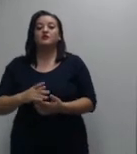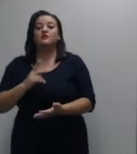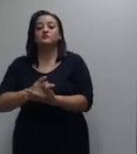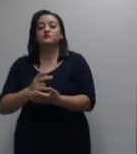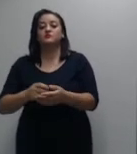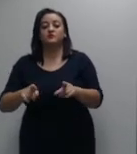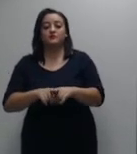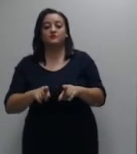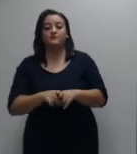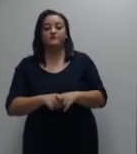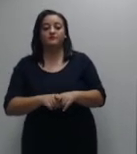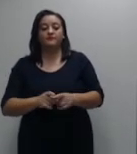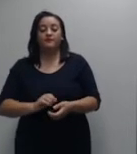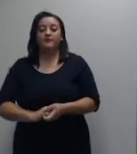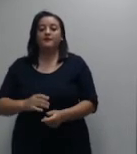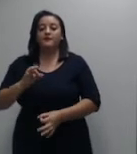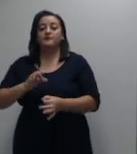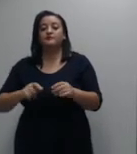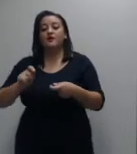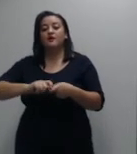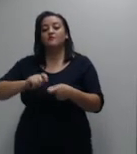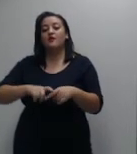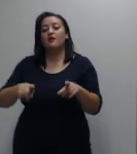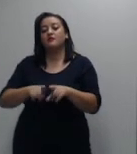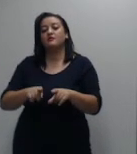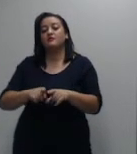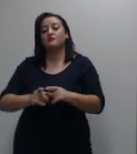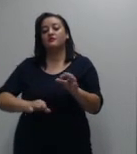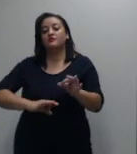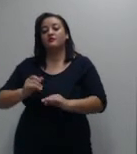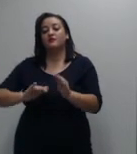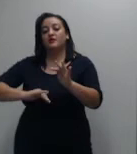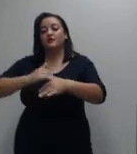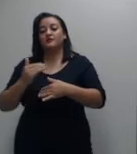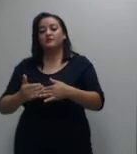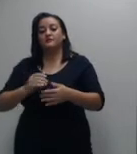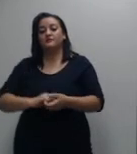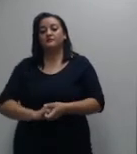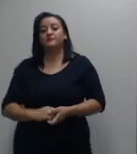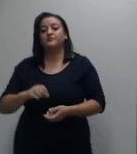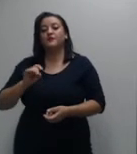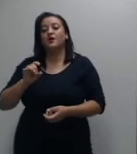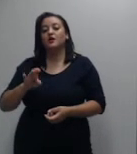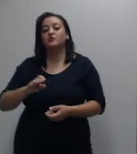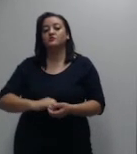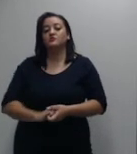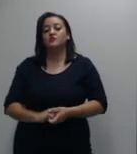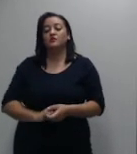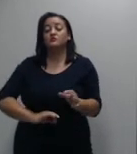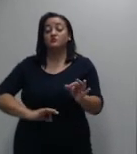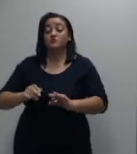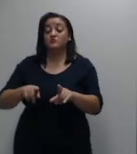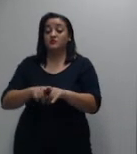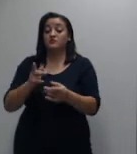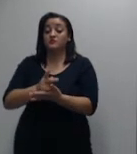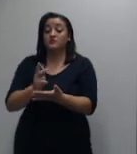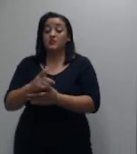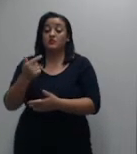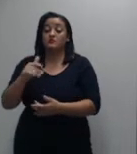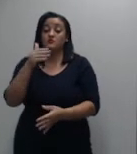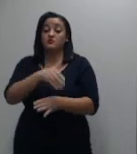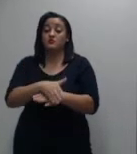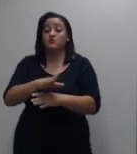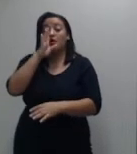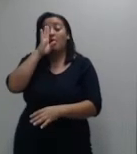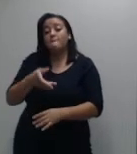de sentença estrangeira é aceleramento pode ocorrer de tão somente o juízo de delibação não adentrando no